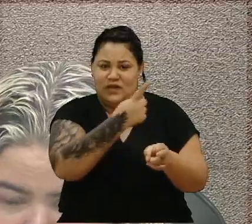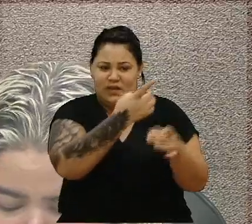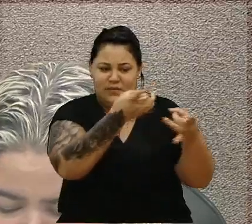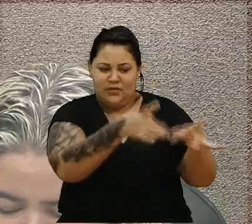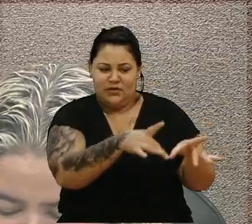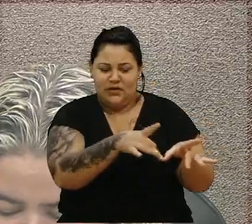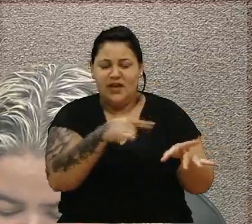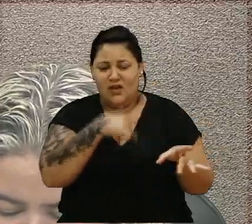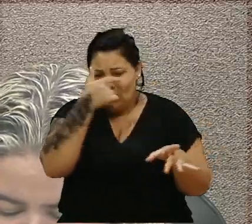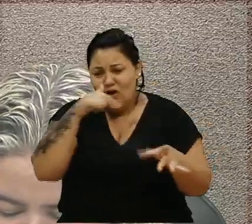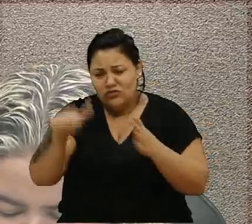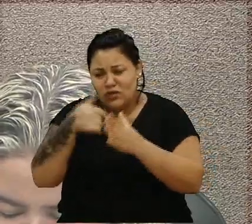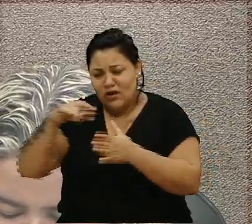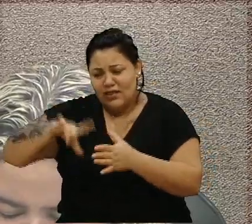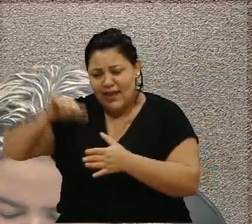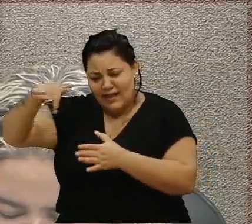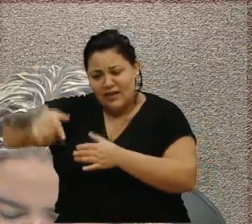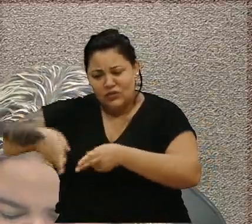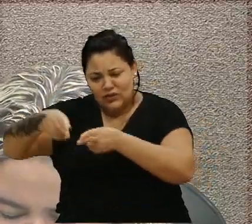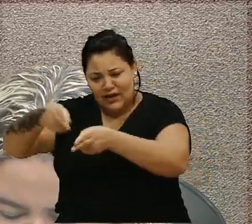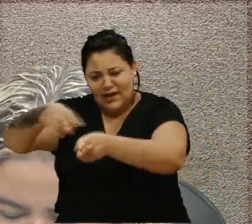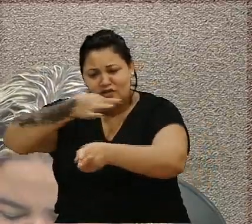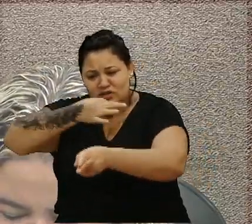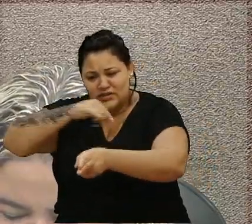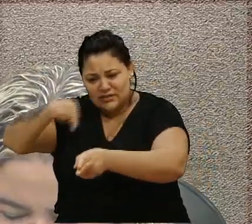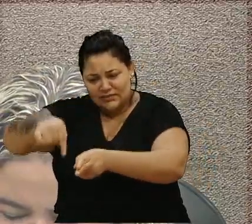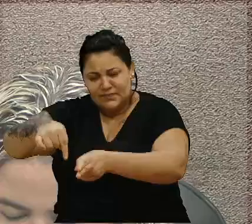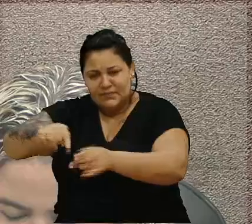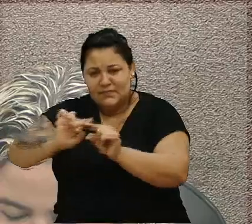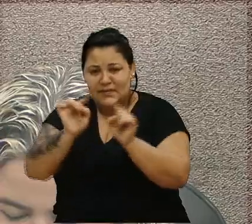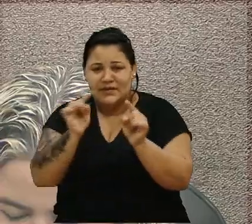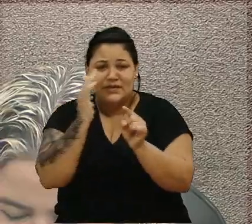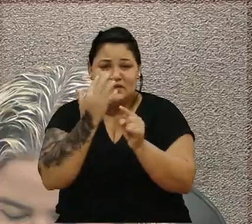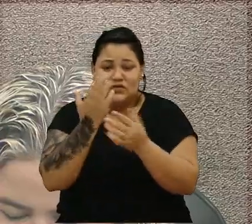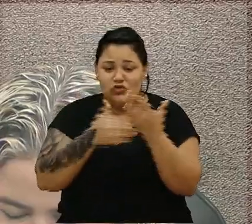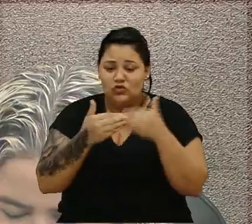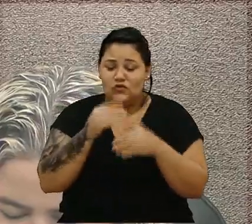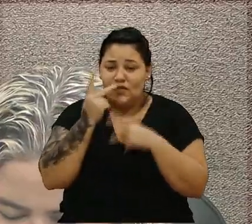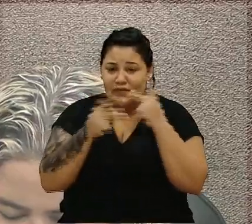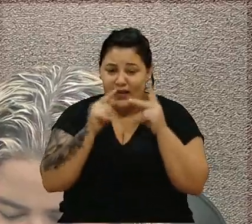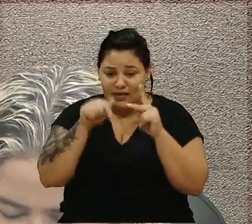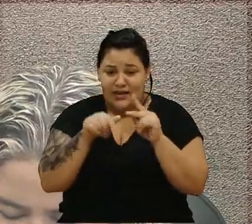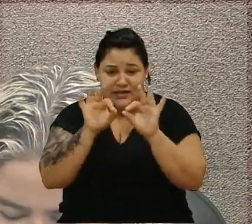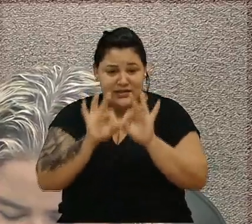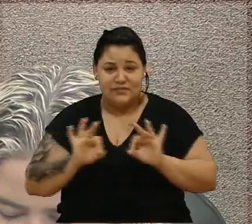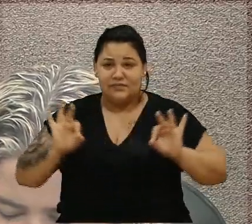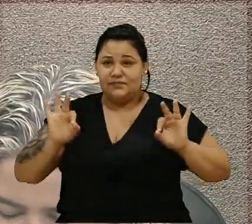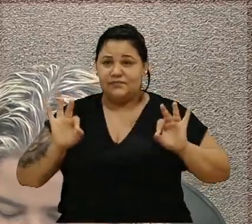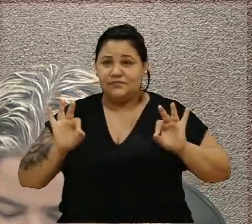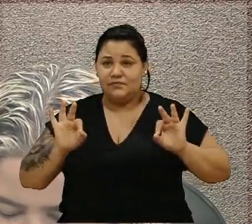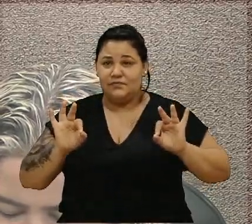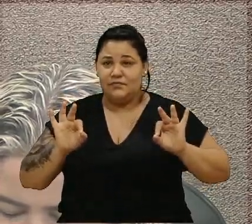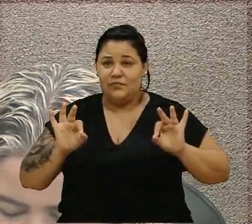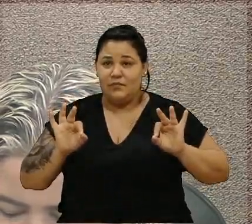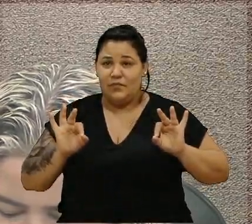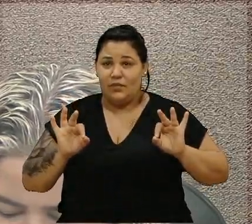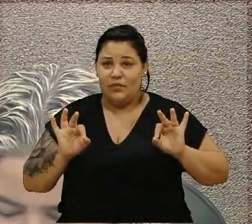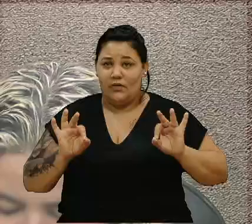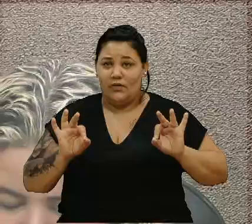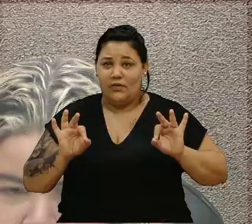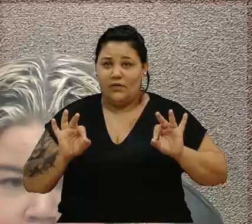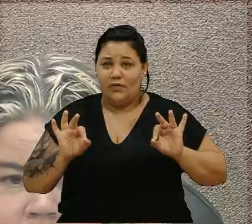ter ela aqui. E a solução de tudo que foi falado aqui é muito simples. Vamos deixar de lado o interesse de cada